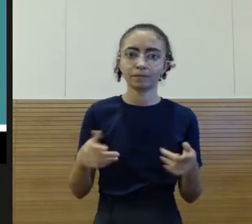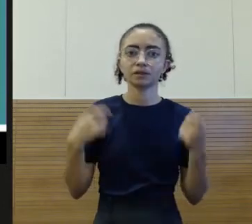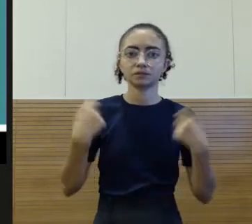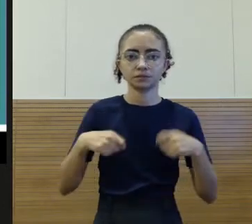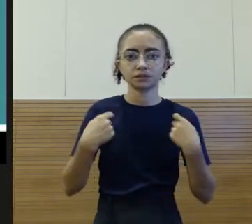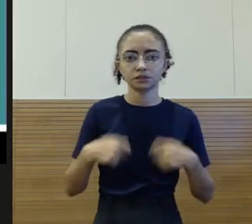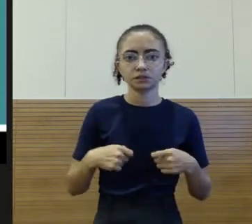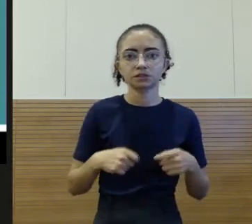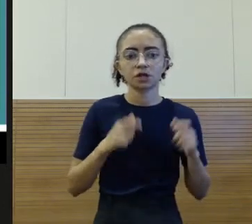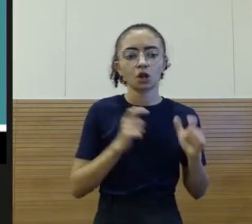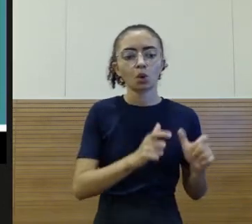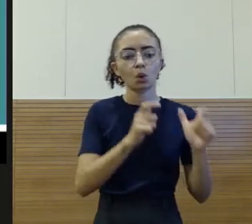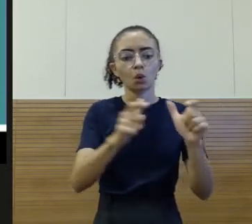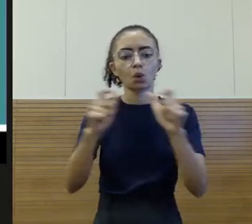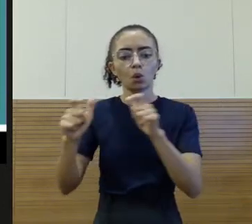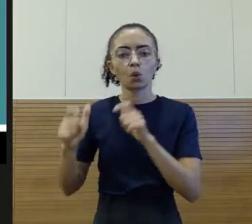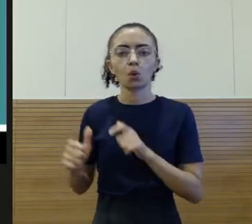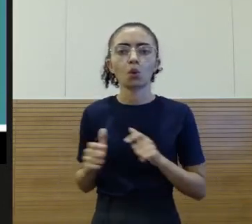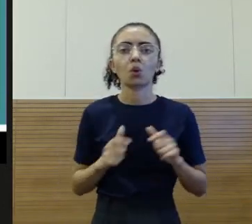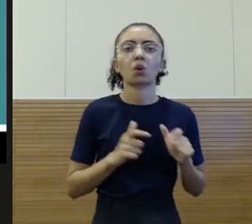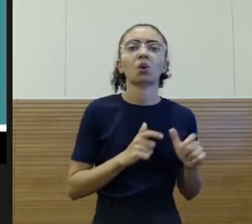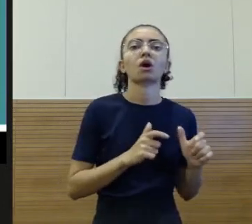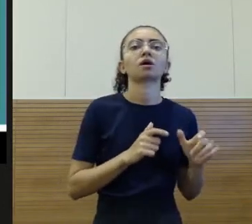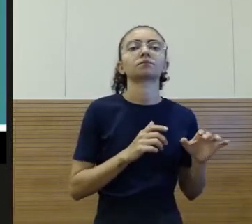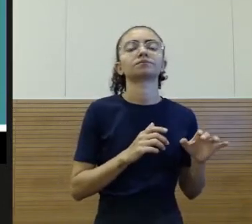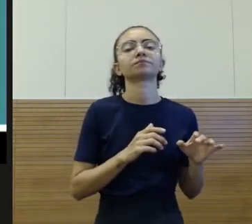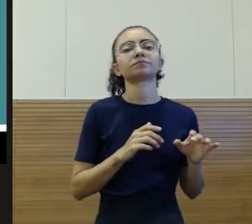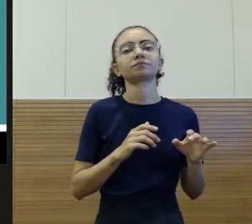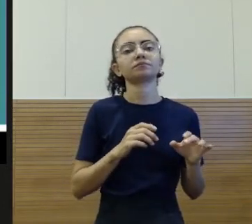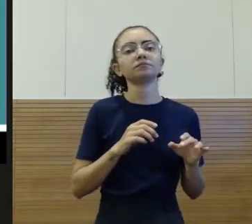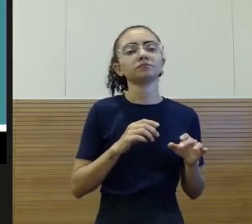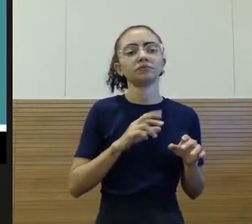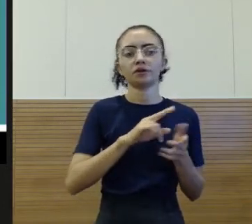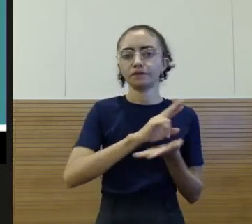multissetoriais para nutrição a nível nacional e subnacional?